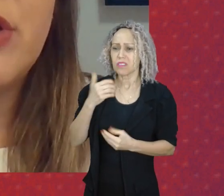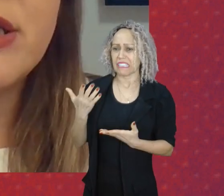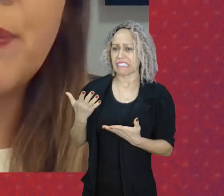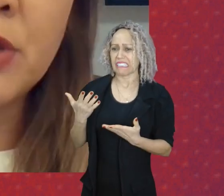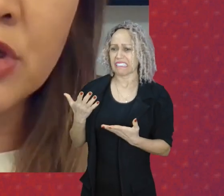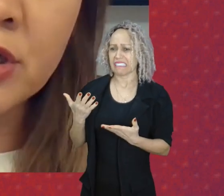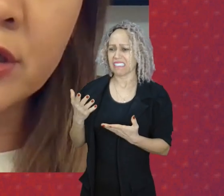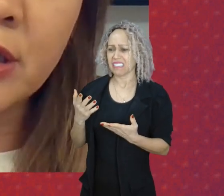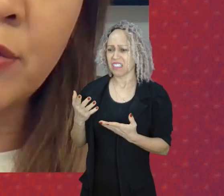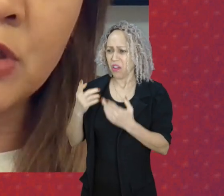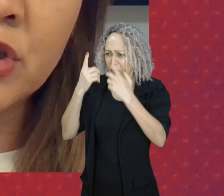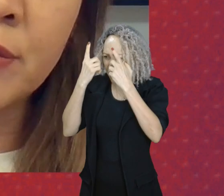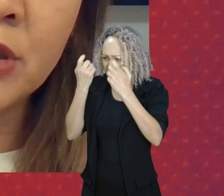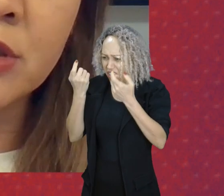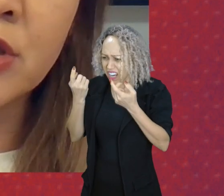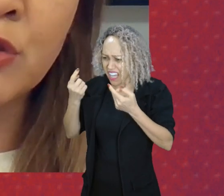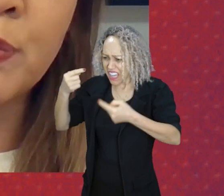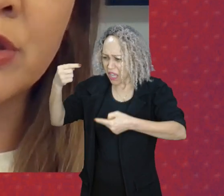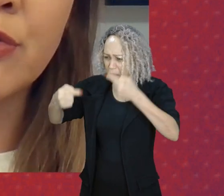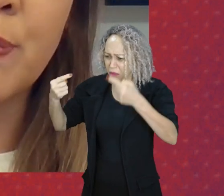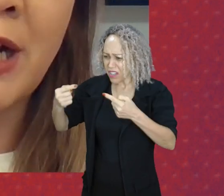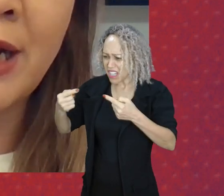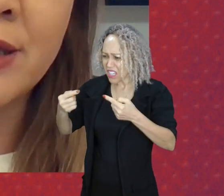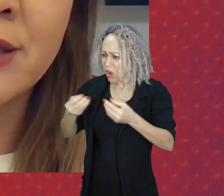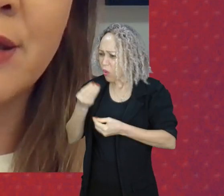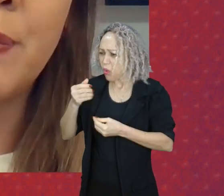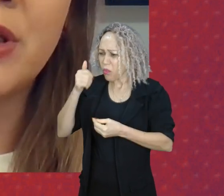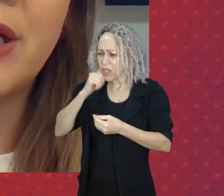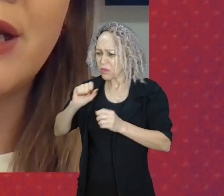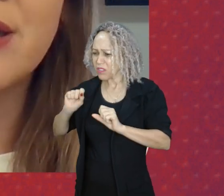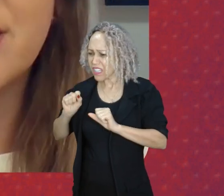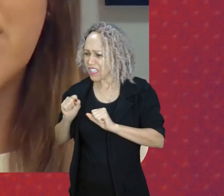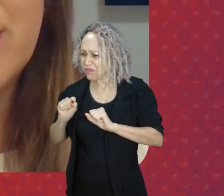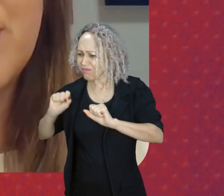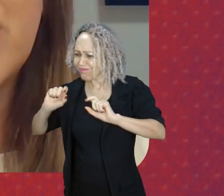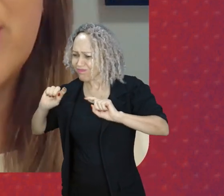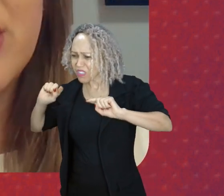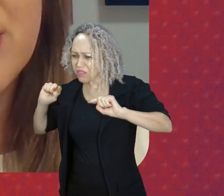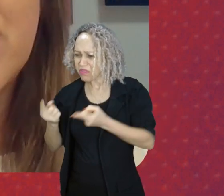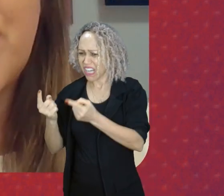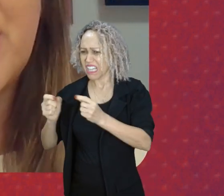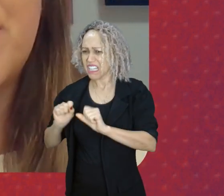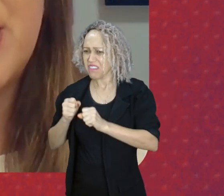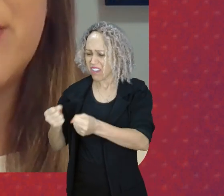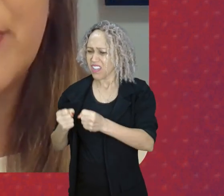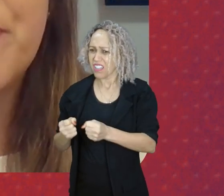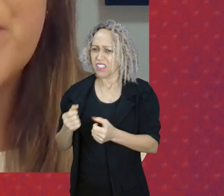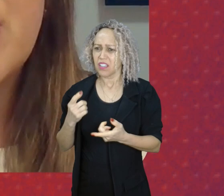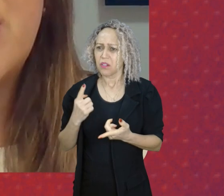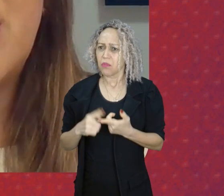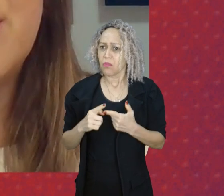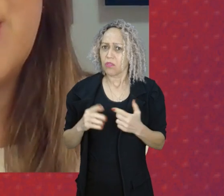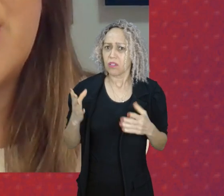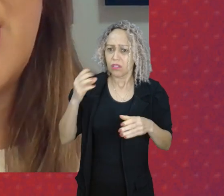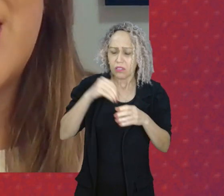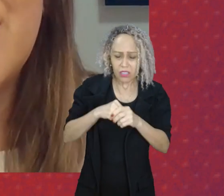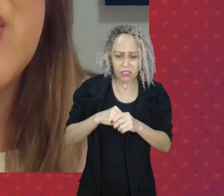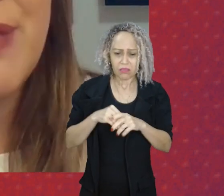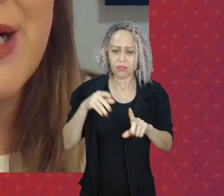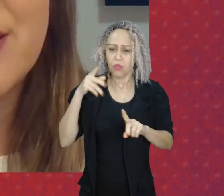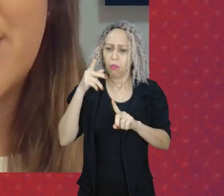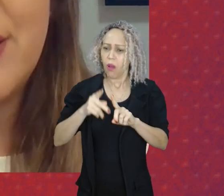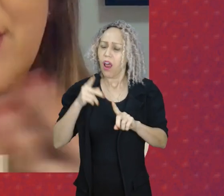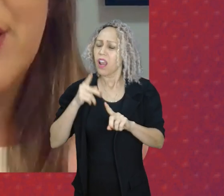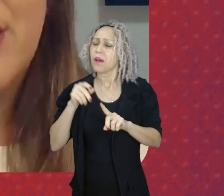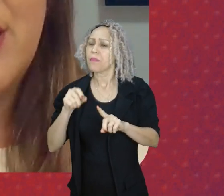política que é cometida muitas vezes por seus pares, né, porque elas estando em minoria ali no parlamento, né, a